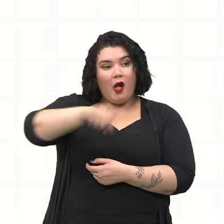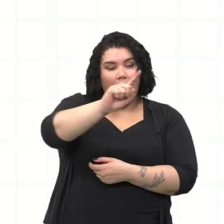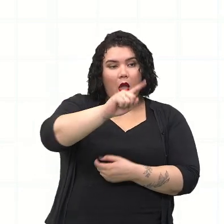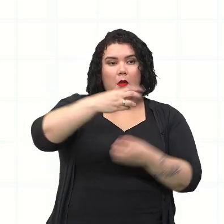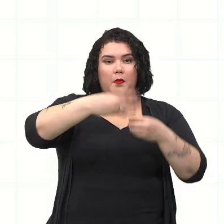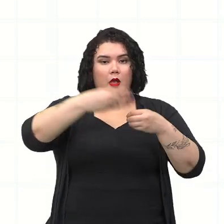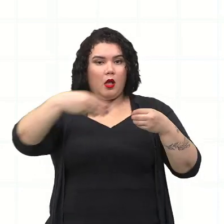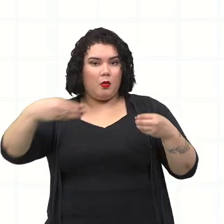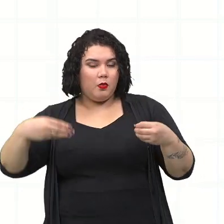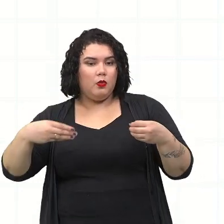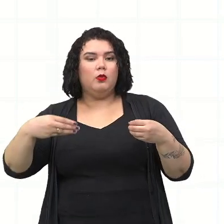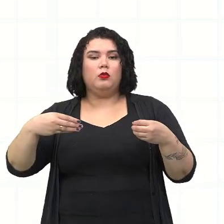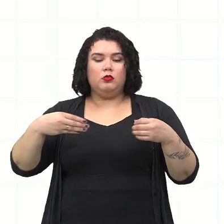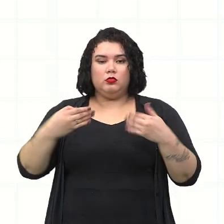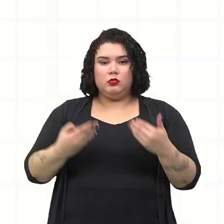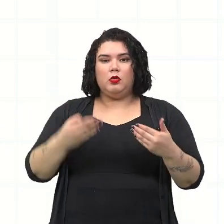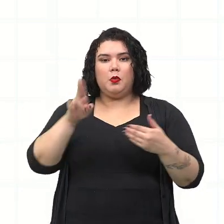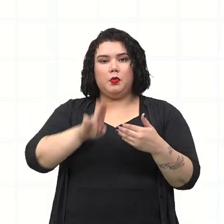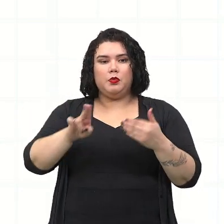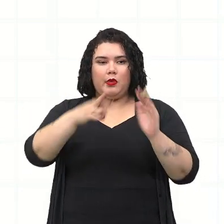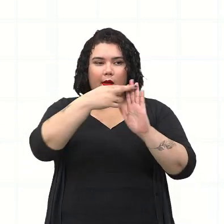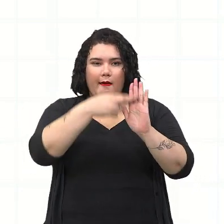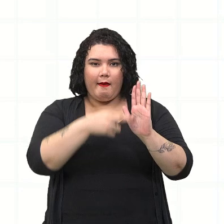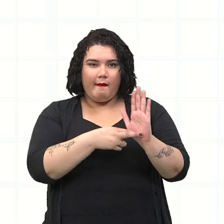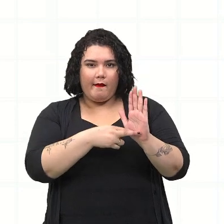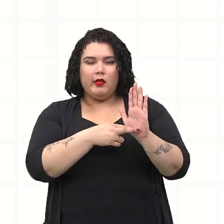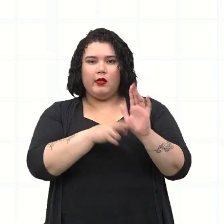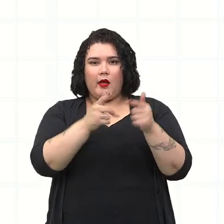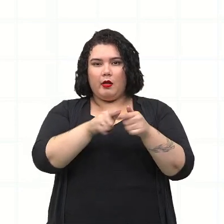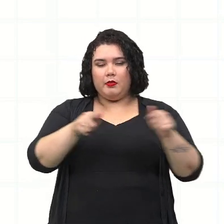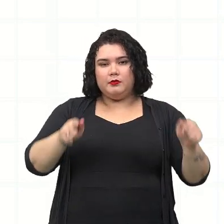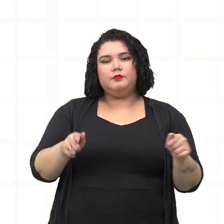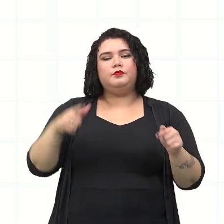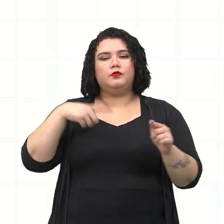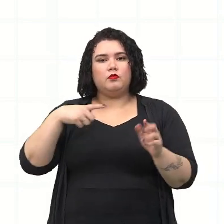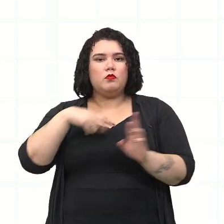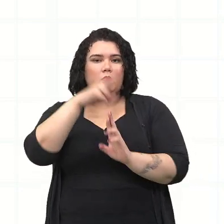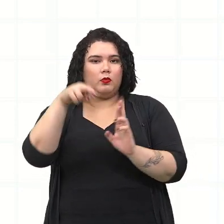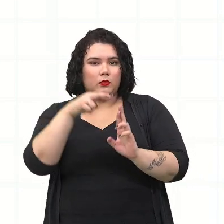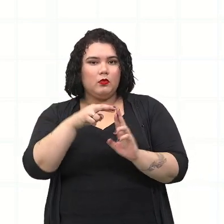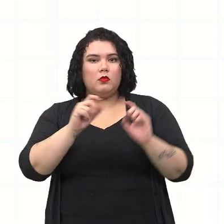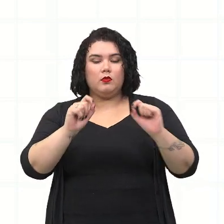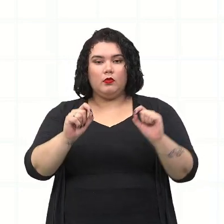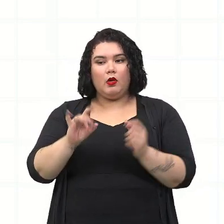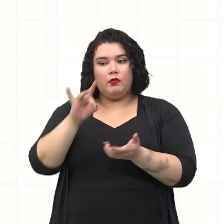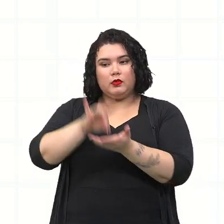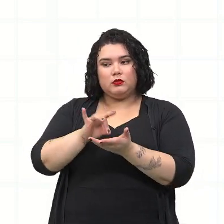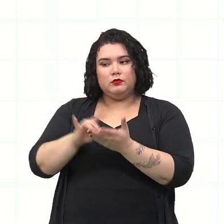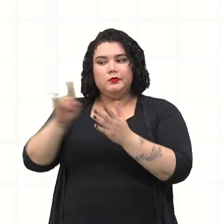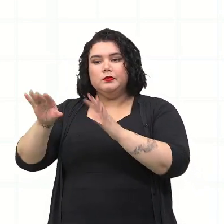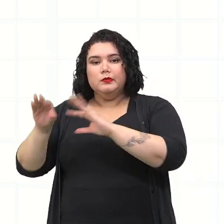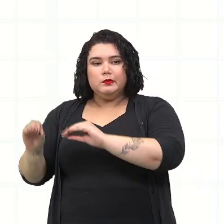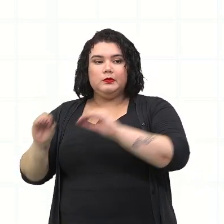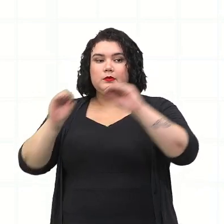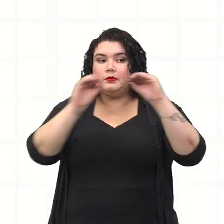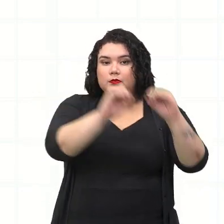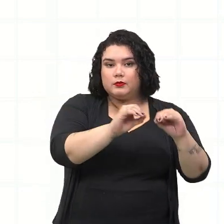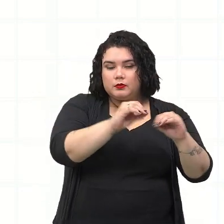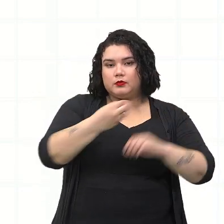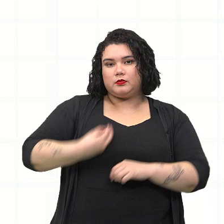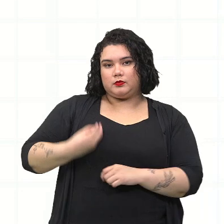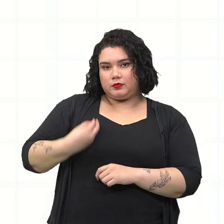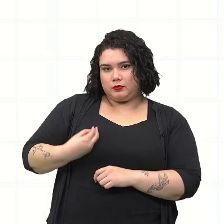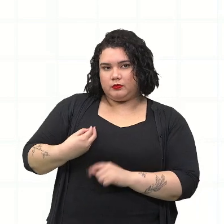Manacapuru, dentro da norma padrão, está se referindo a uma mudança em definitivo, uma mudança para Manacapuru. Então, estou me mudando